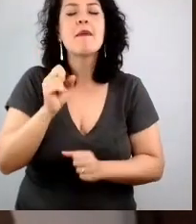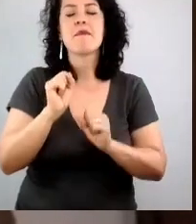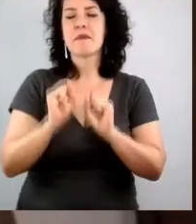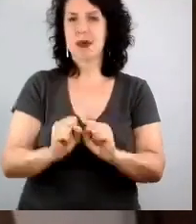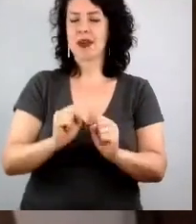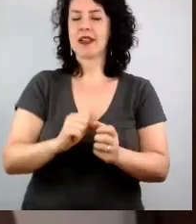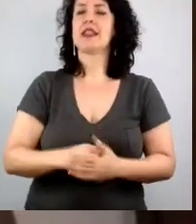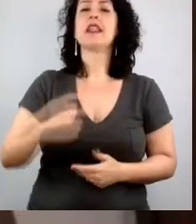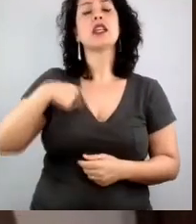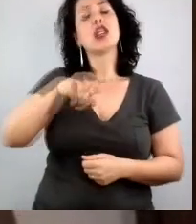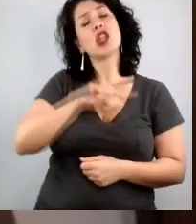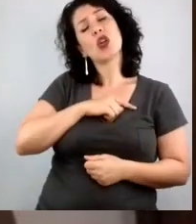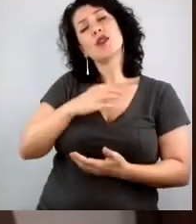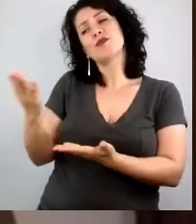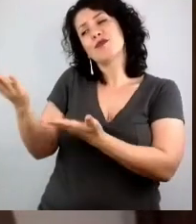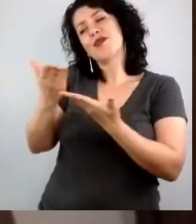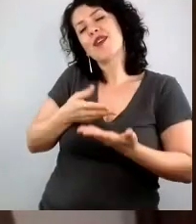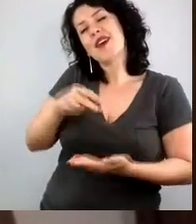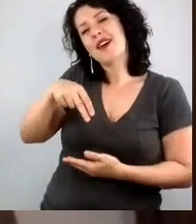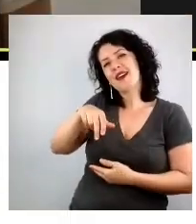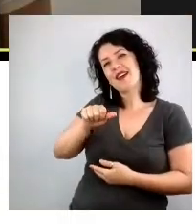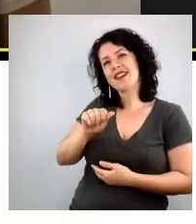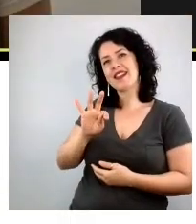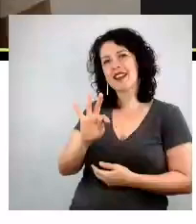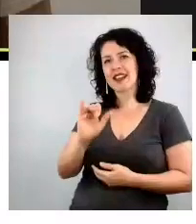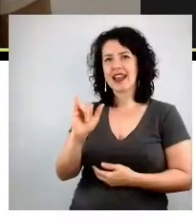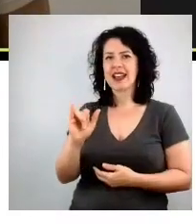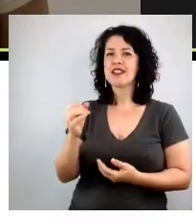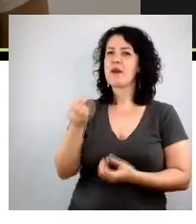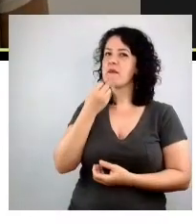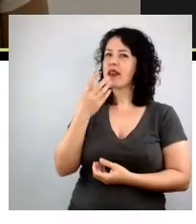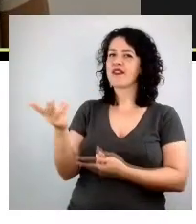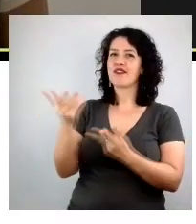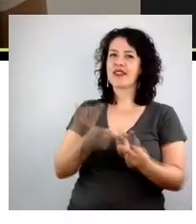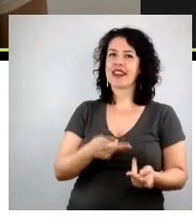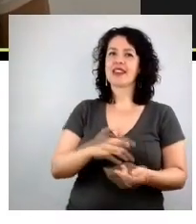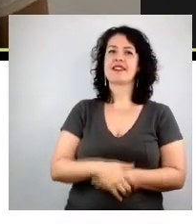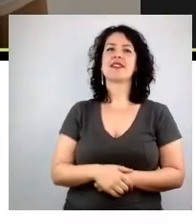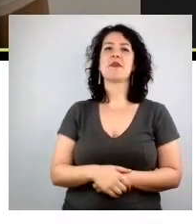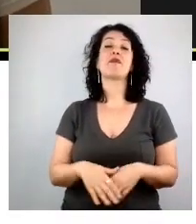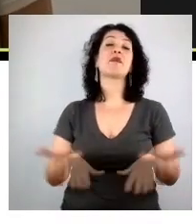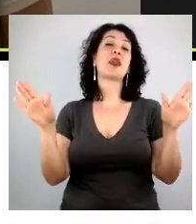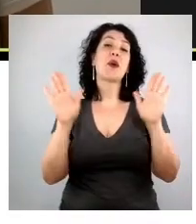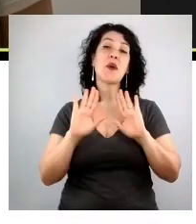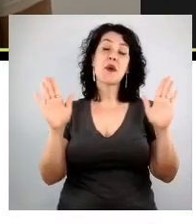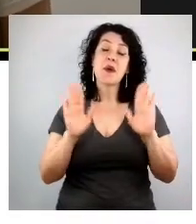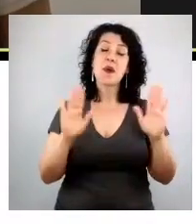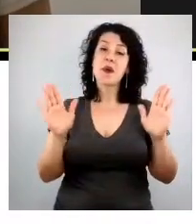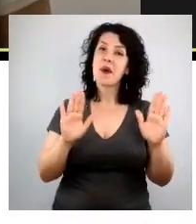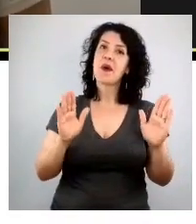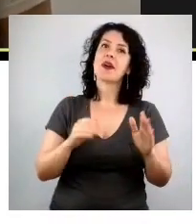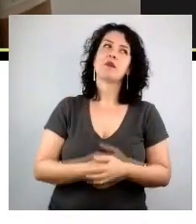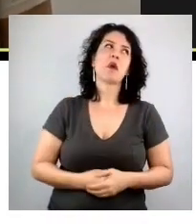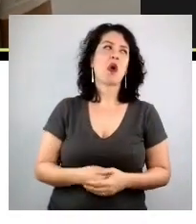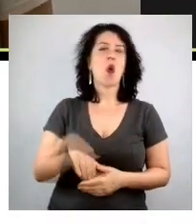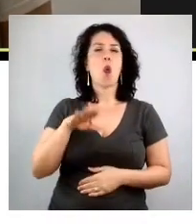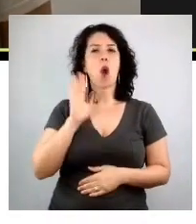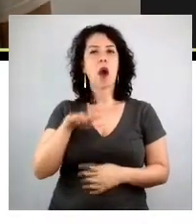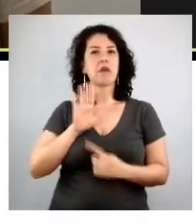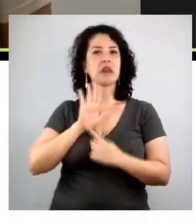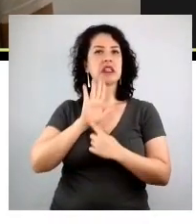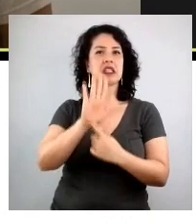queridíssima Nath, bem-vinda! Oi, gente! Nossa, depois dessa apresentação fiquei até sem palavras